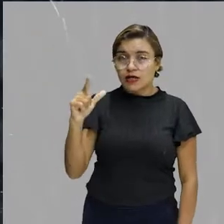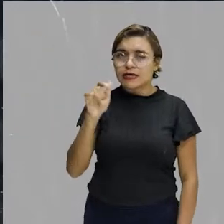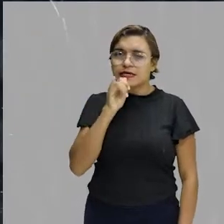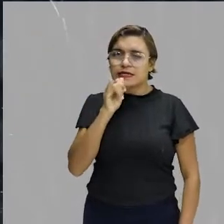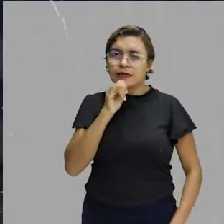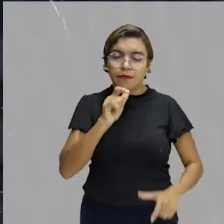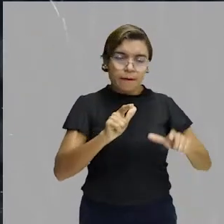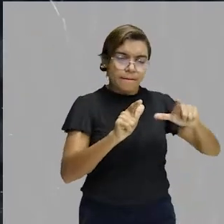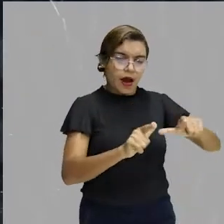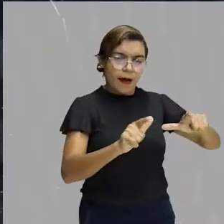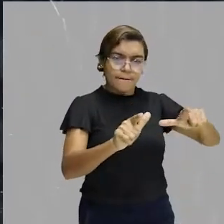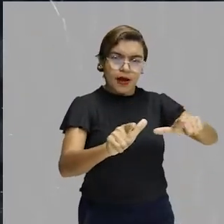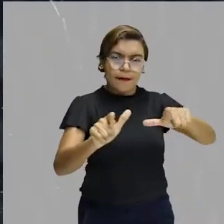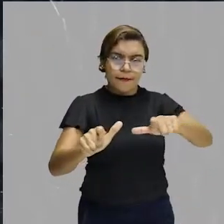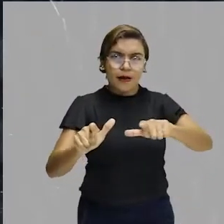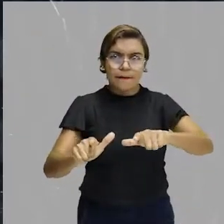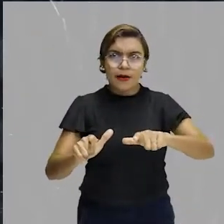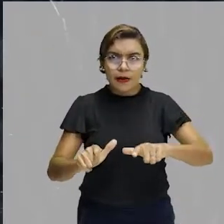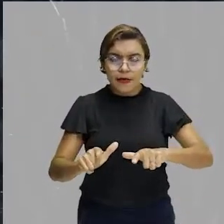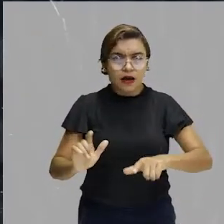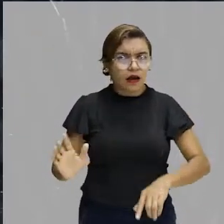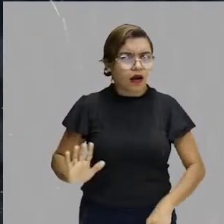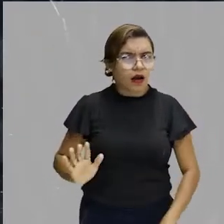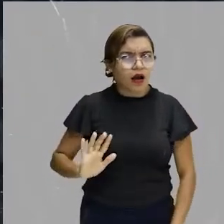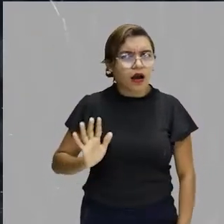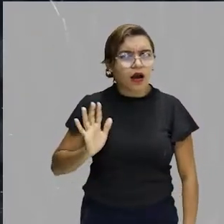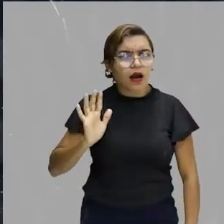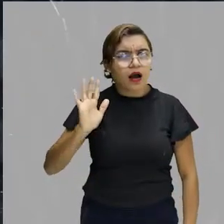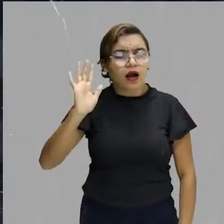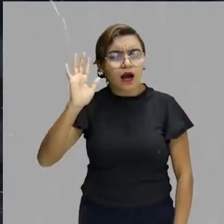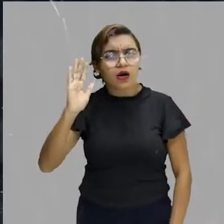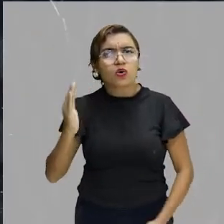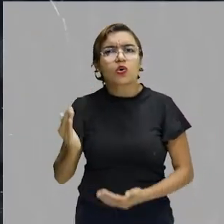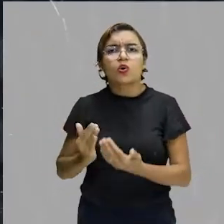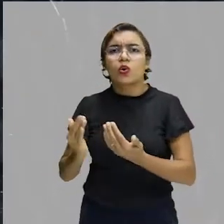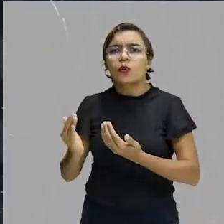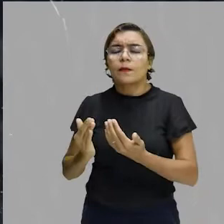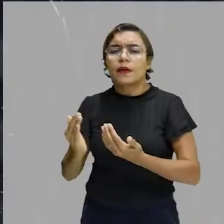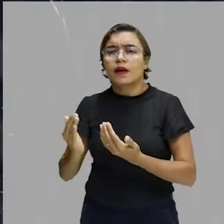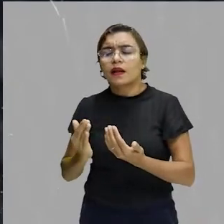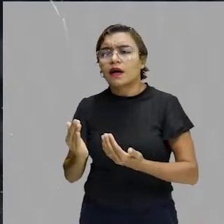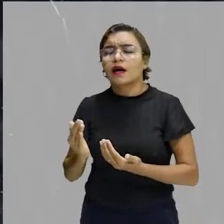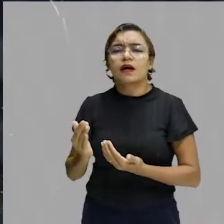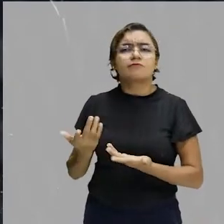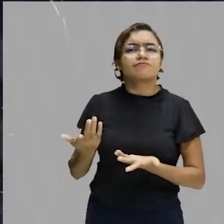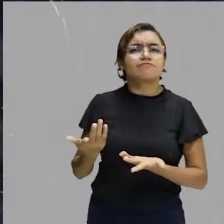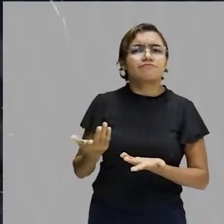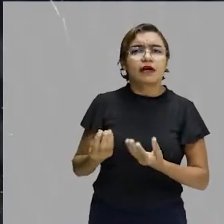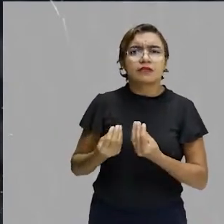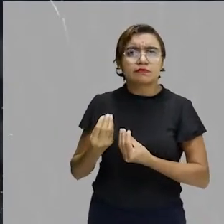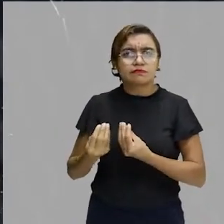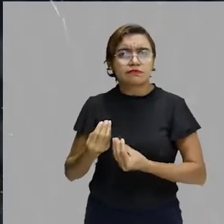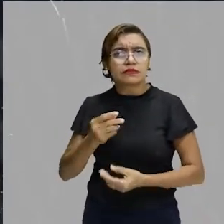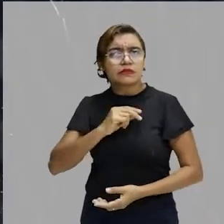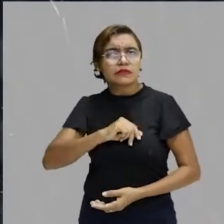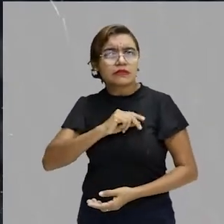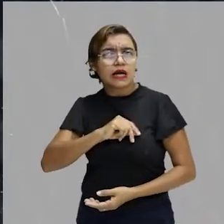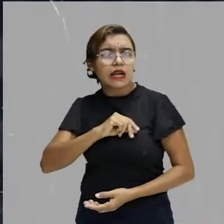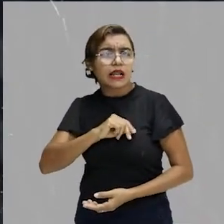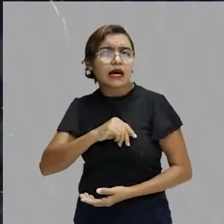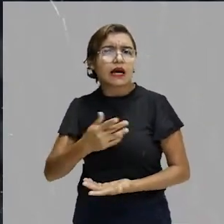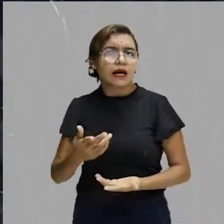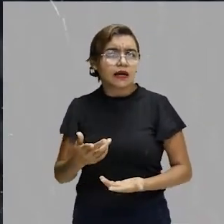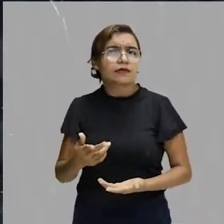eles ainda têm um custo de implantação muito caro, proporcional ao custo de vida, né? E proporcional principalmente ao salário médio